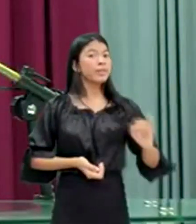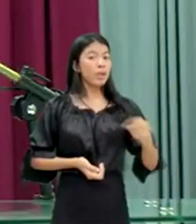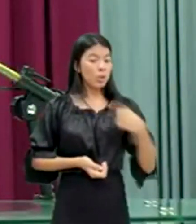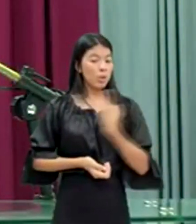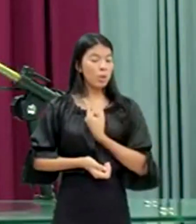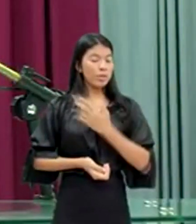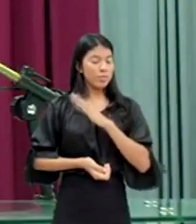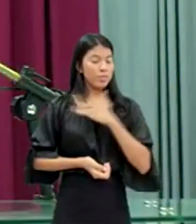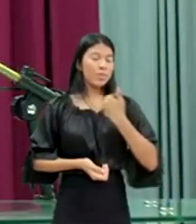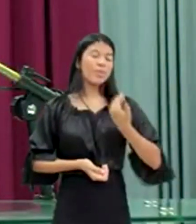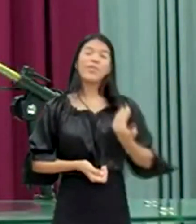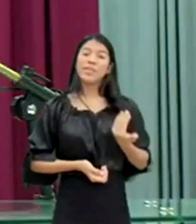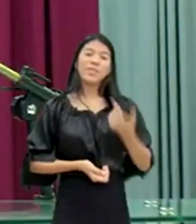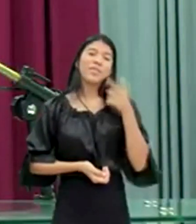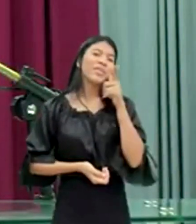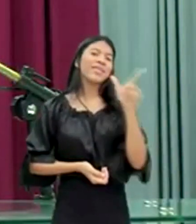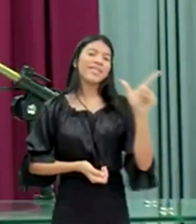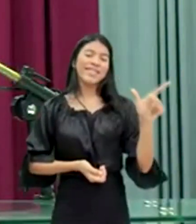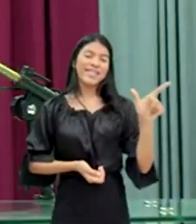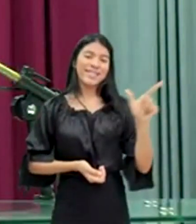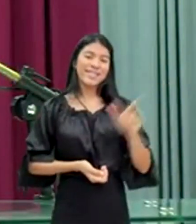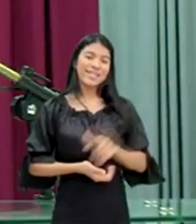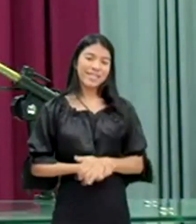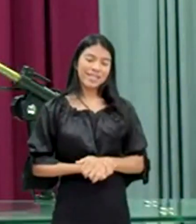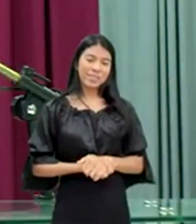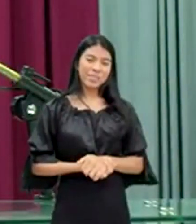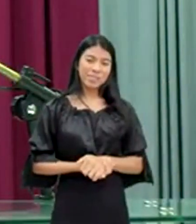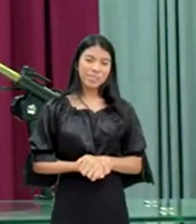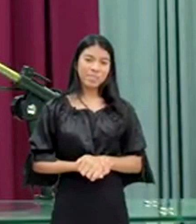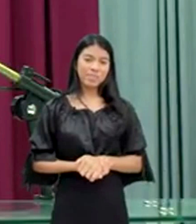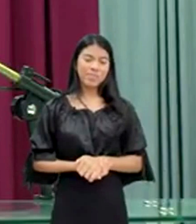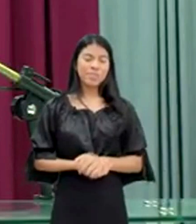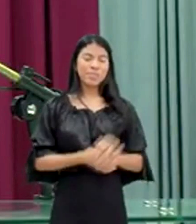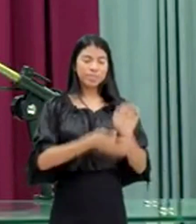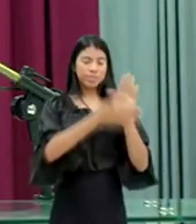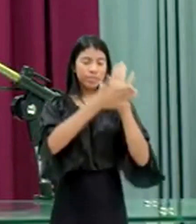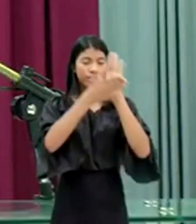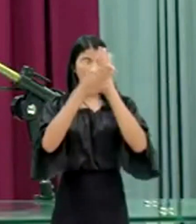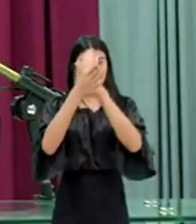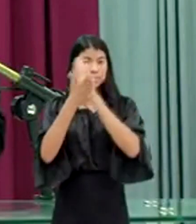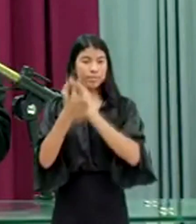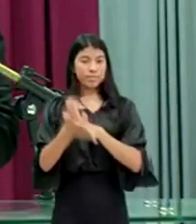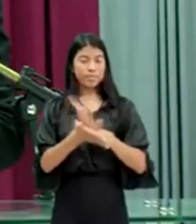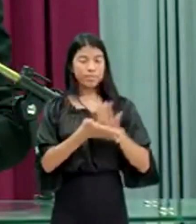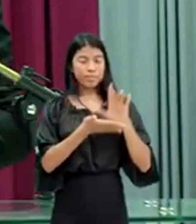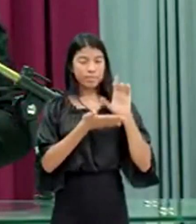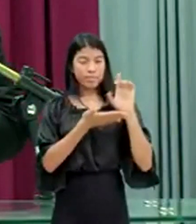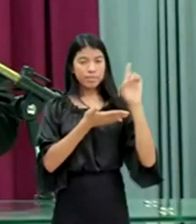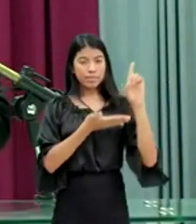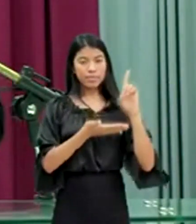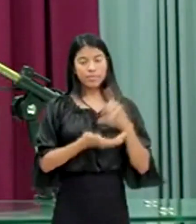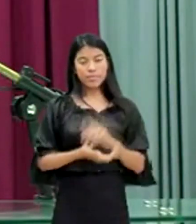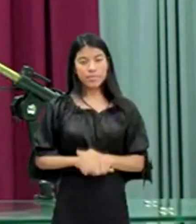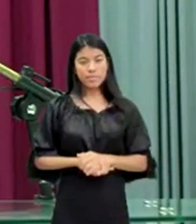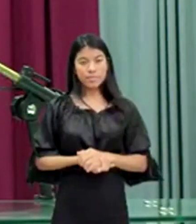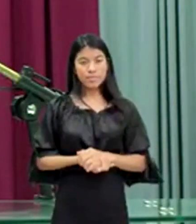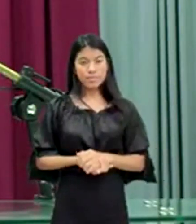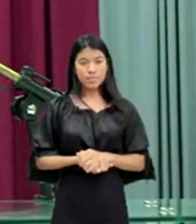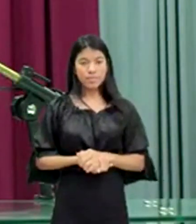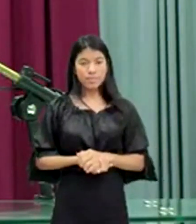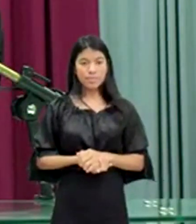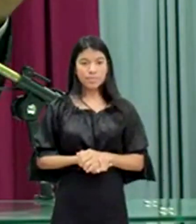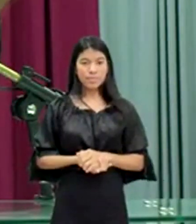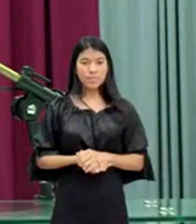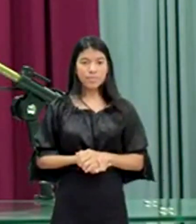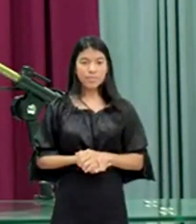disse Paulo. Se morrermos é lucro. Louvado seja o santo nome do Senhor. É claro